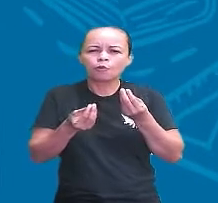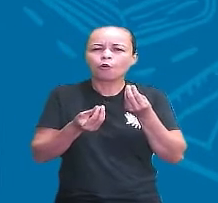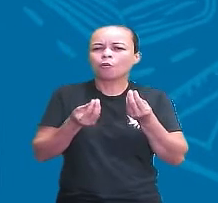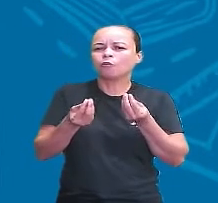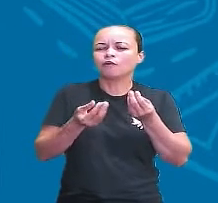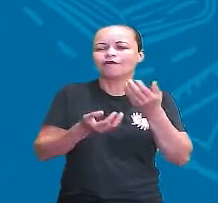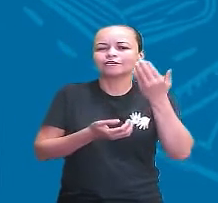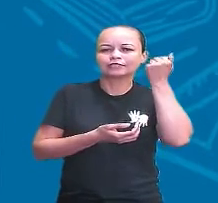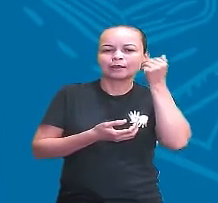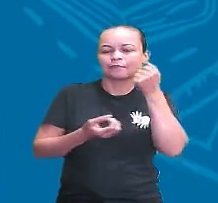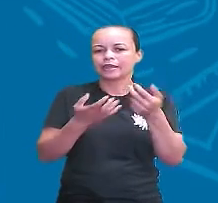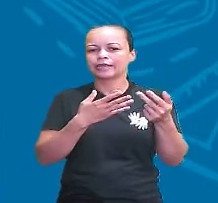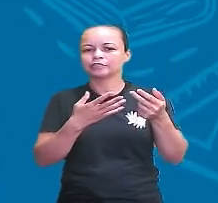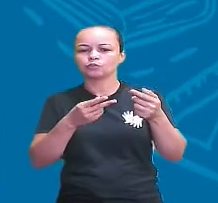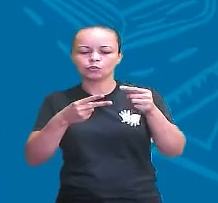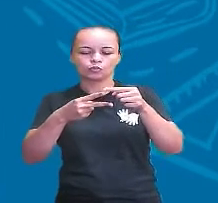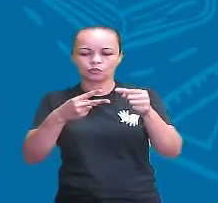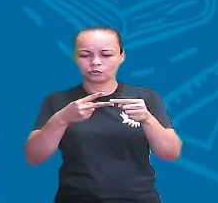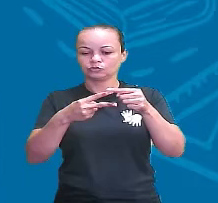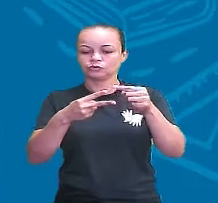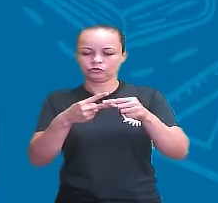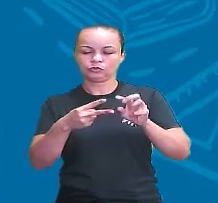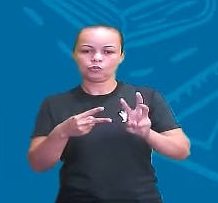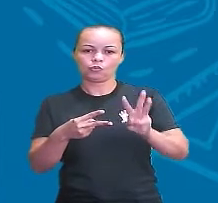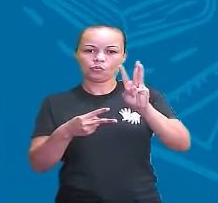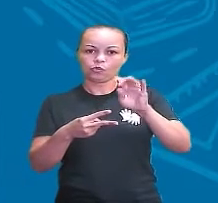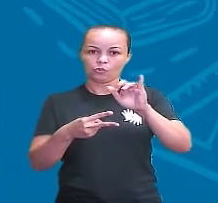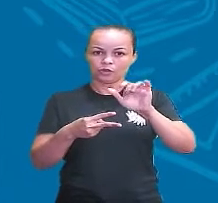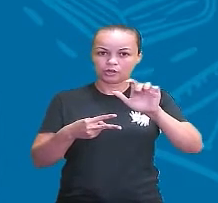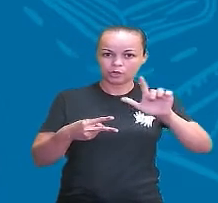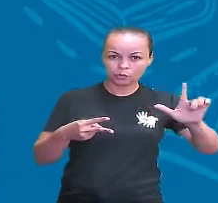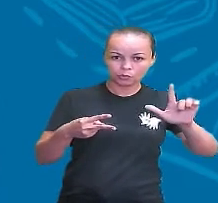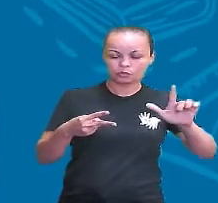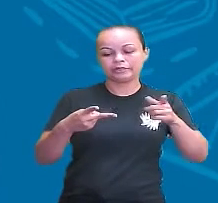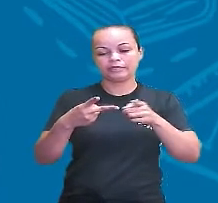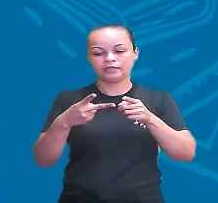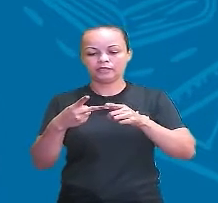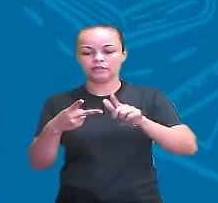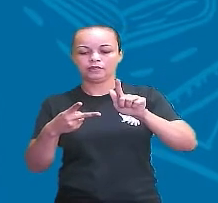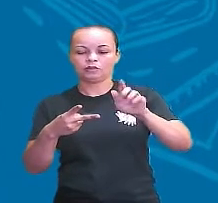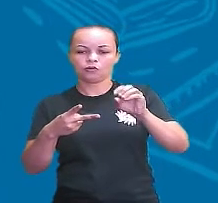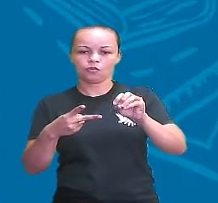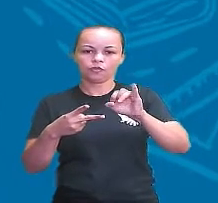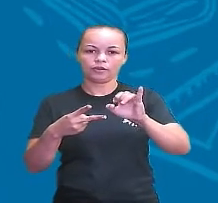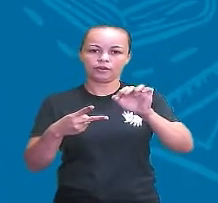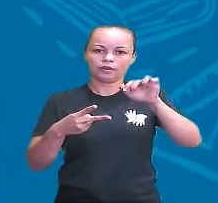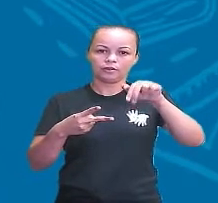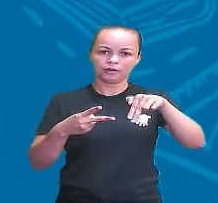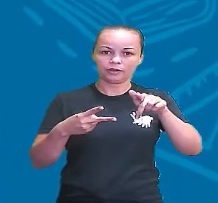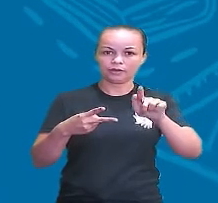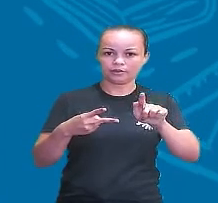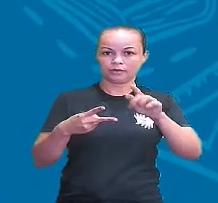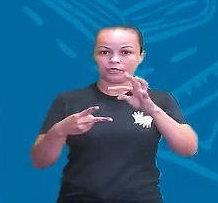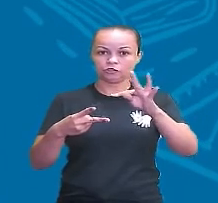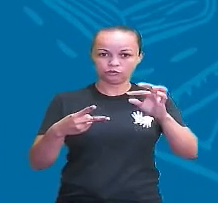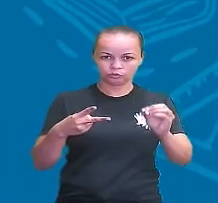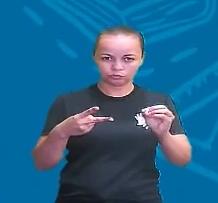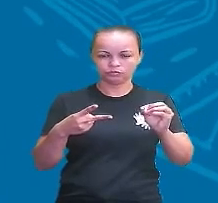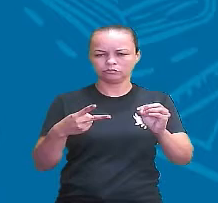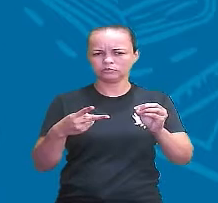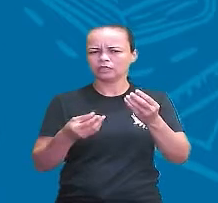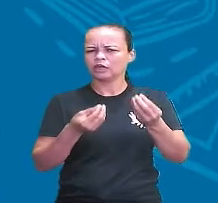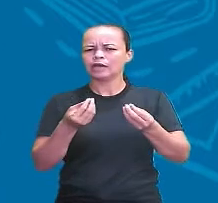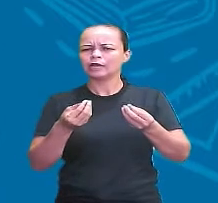will, quando eu vou empregar o going to. Agora, para que servem ou o que significam na